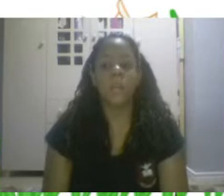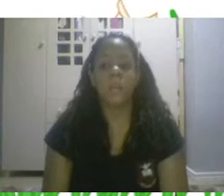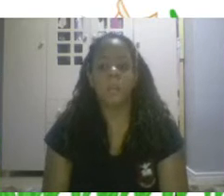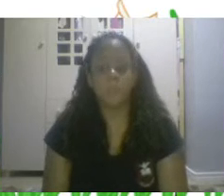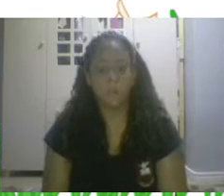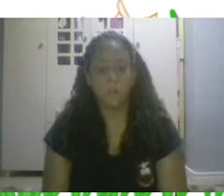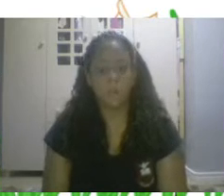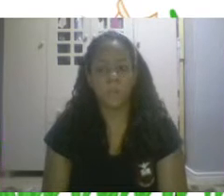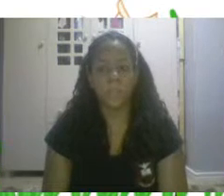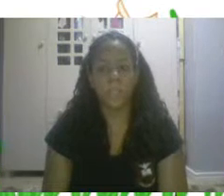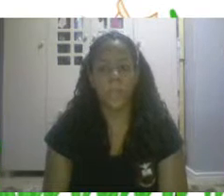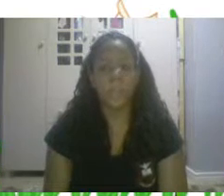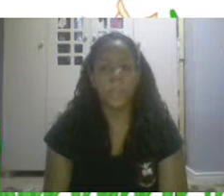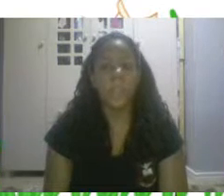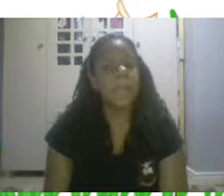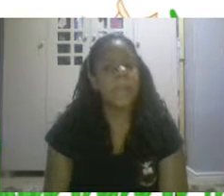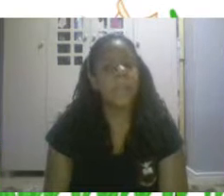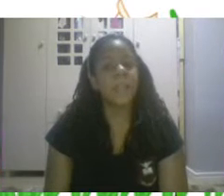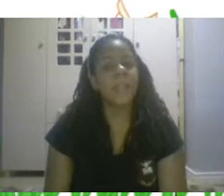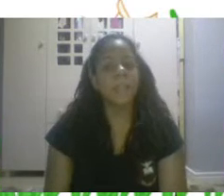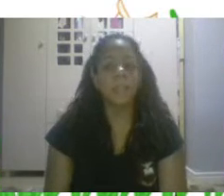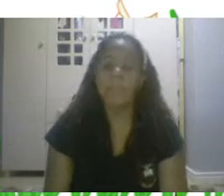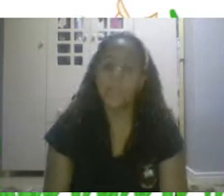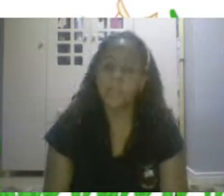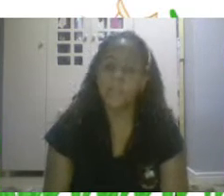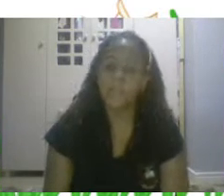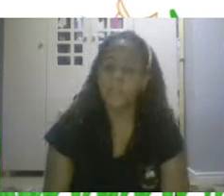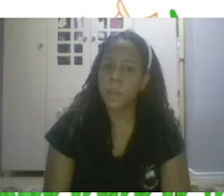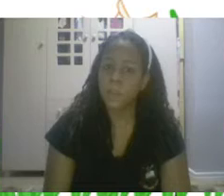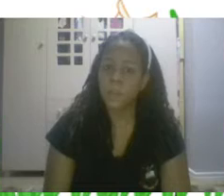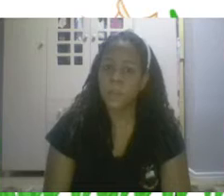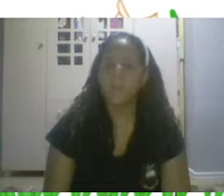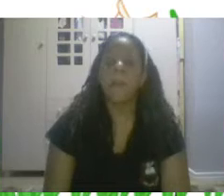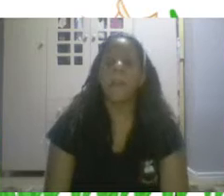os animais quanto os vegetais em pedacinhos